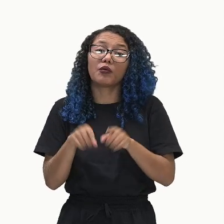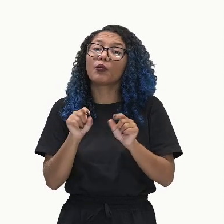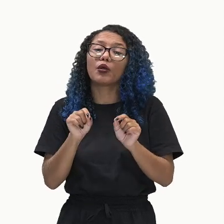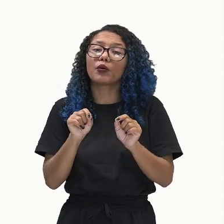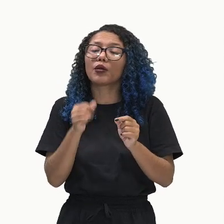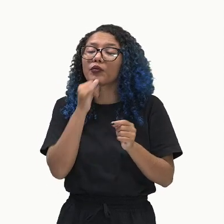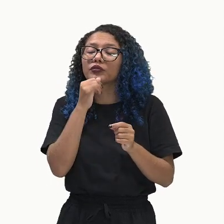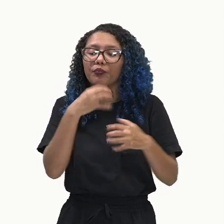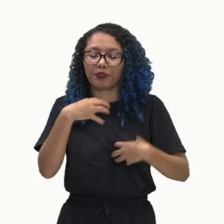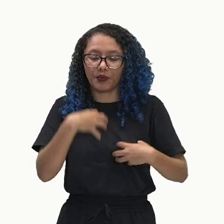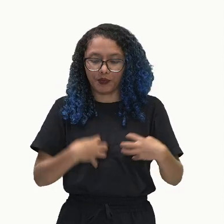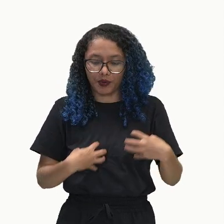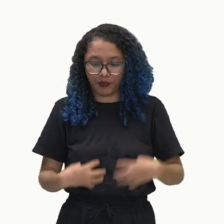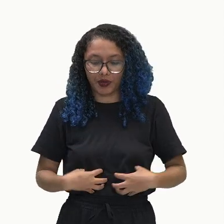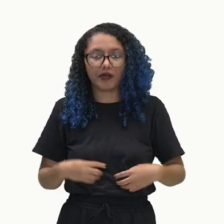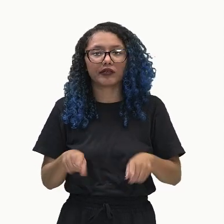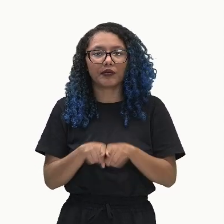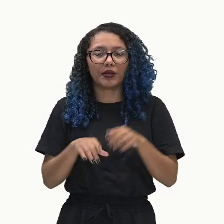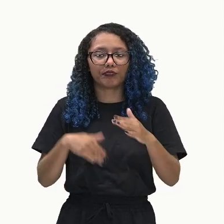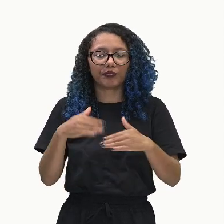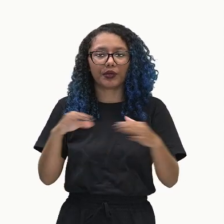crescimento e maturação.